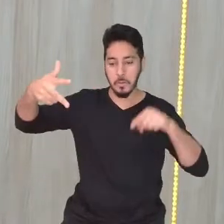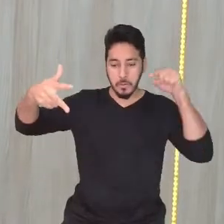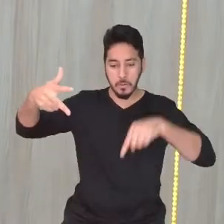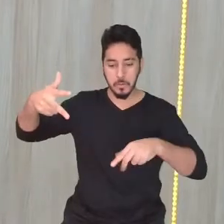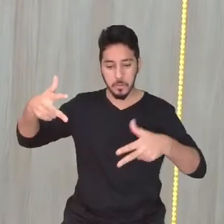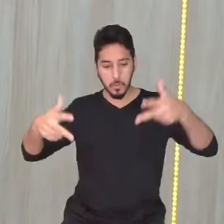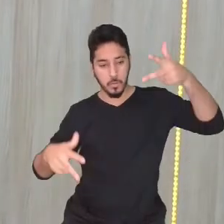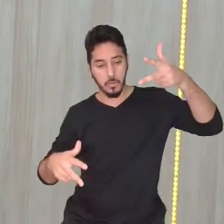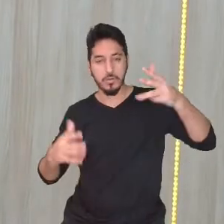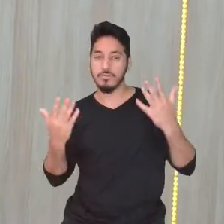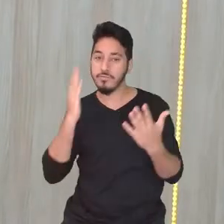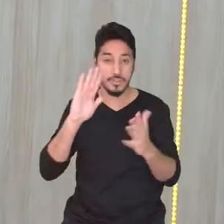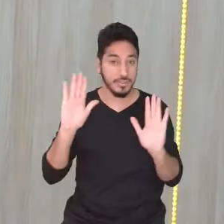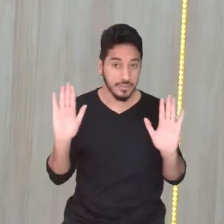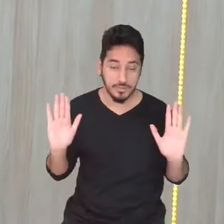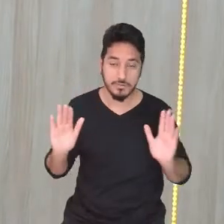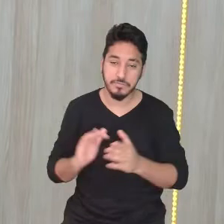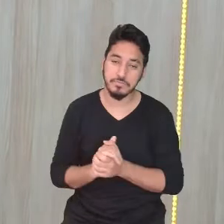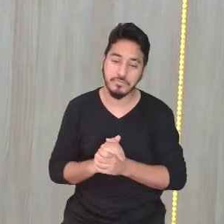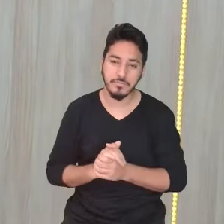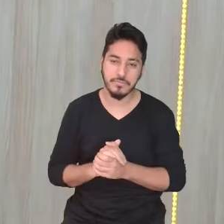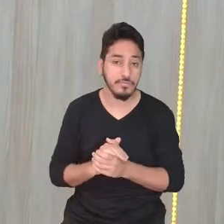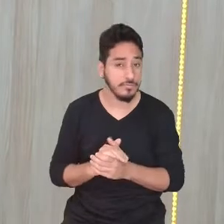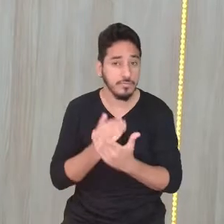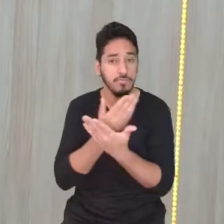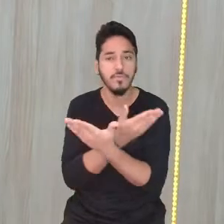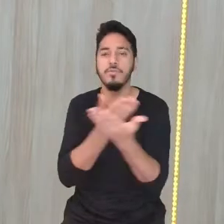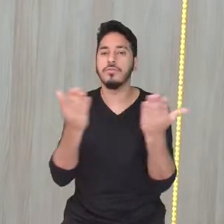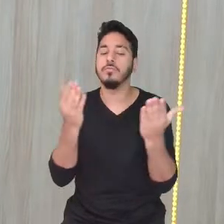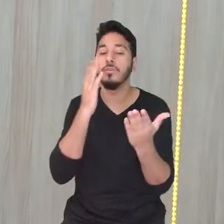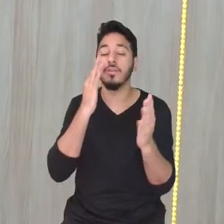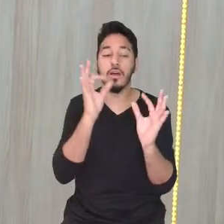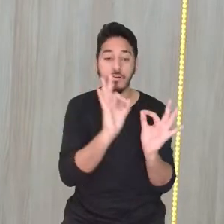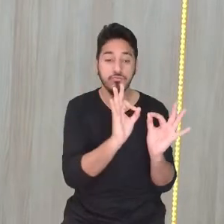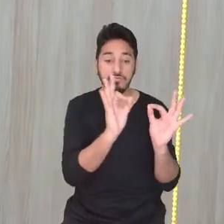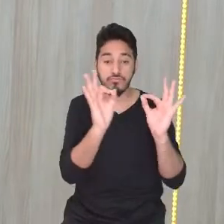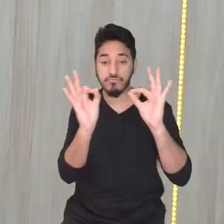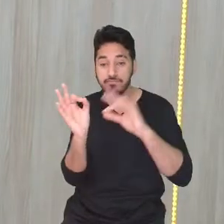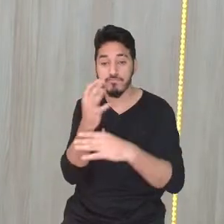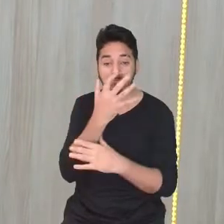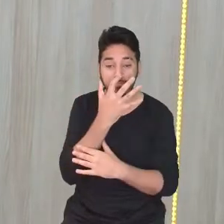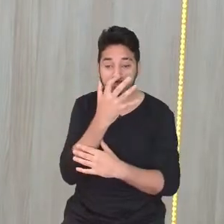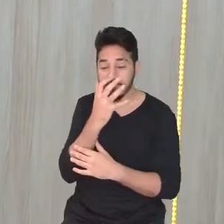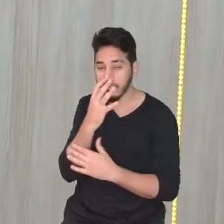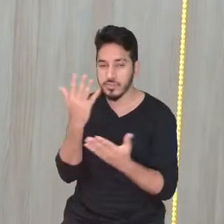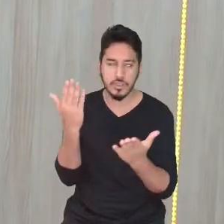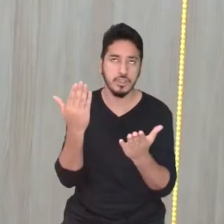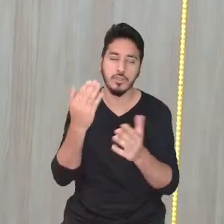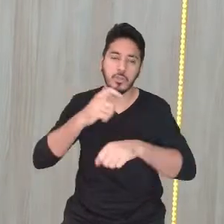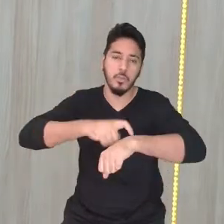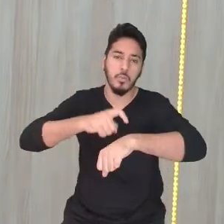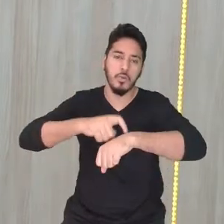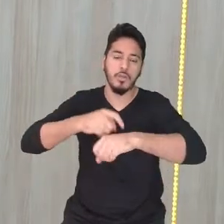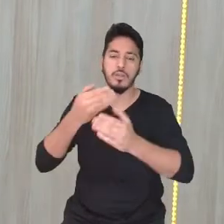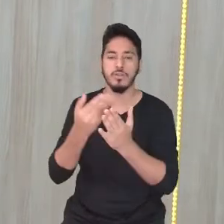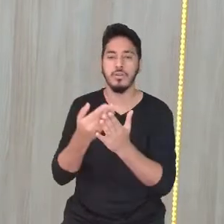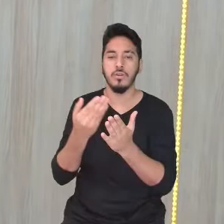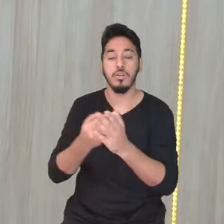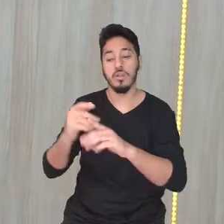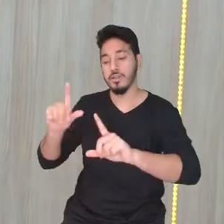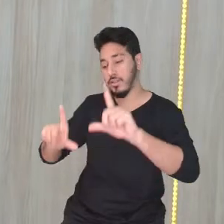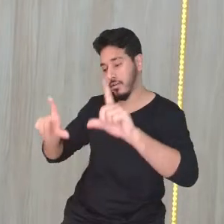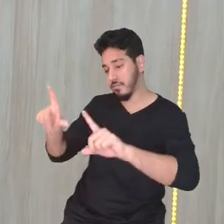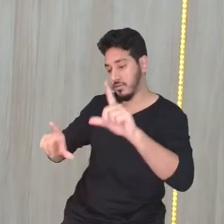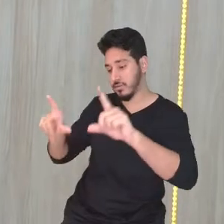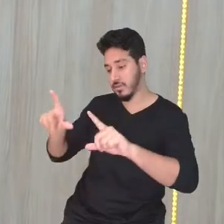sabem. Então, vocês aí para estar assistindo, vão estar assistindo, então, seja no momento em que as aulas estiverem passando na